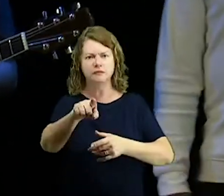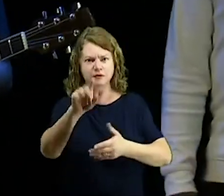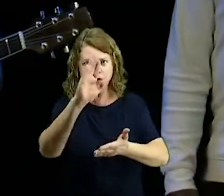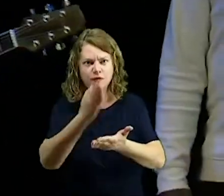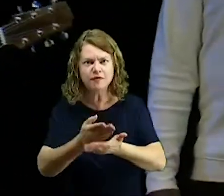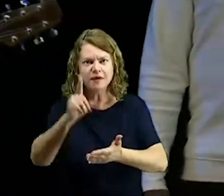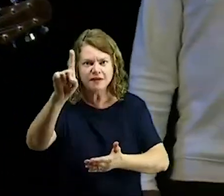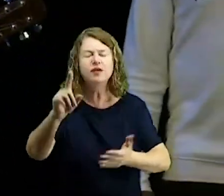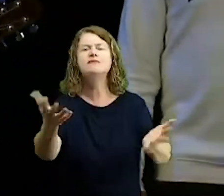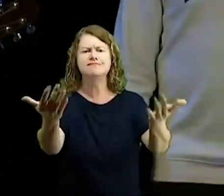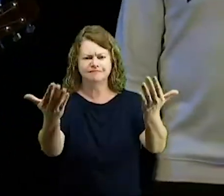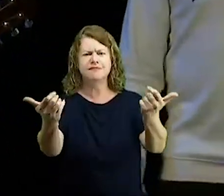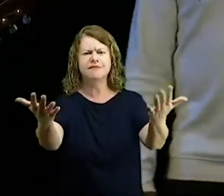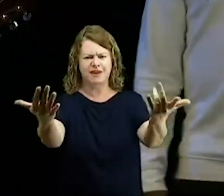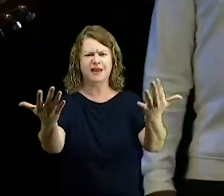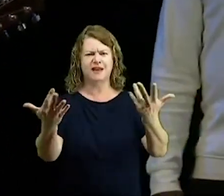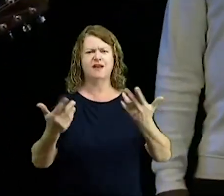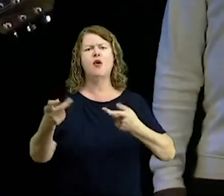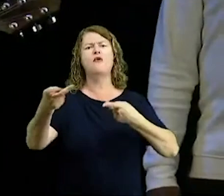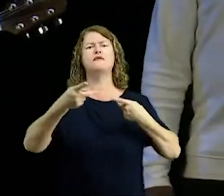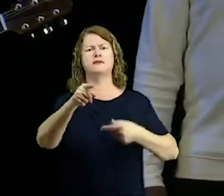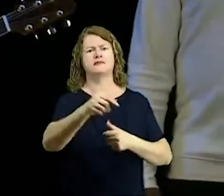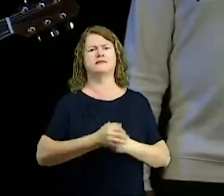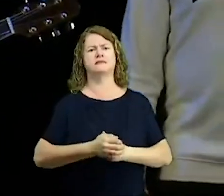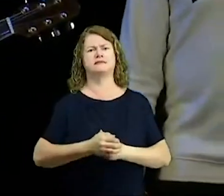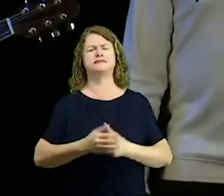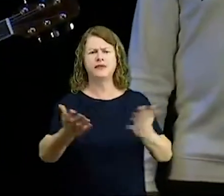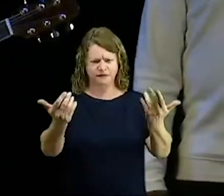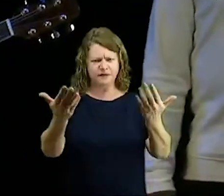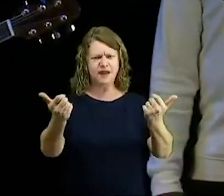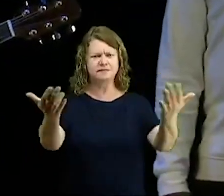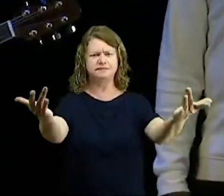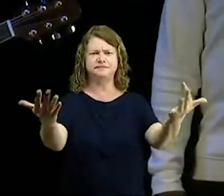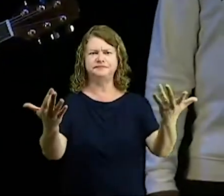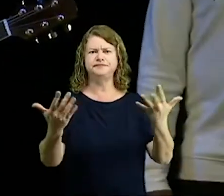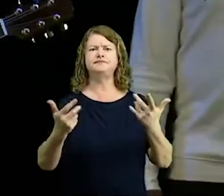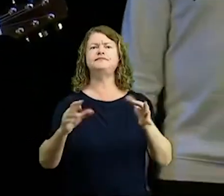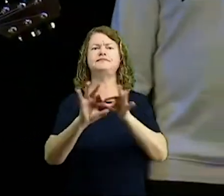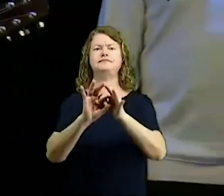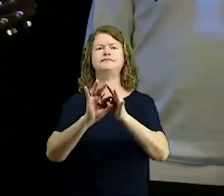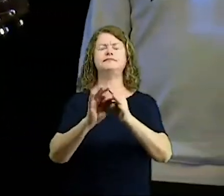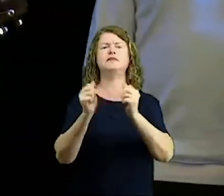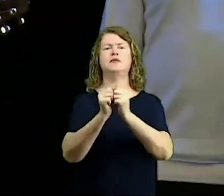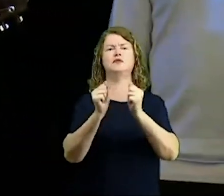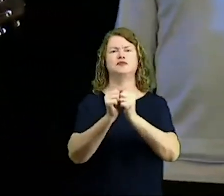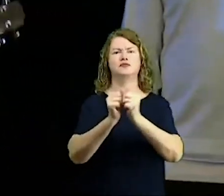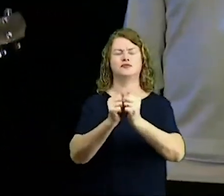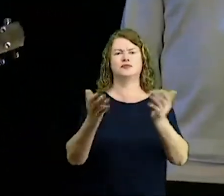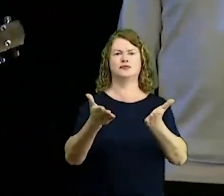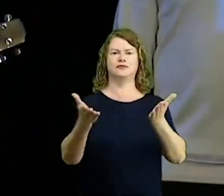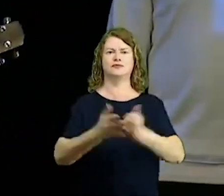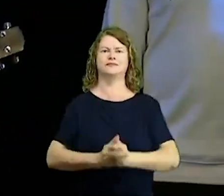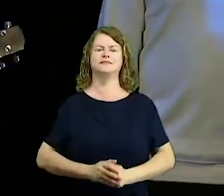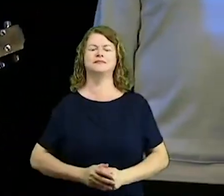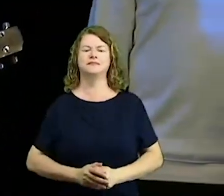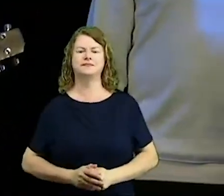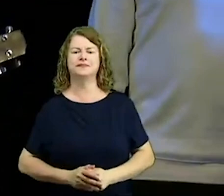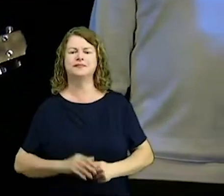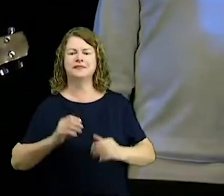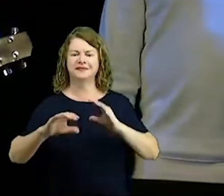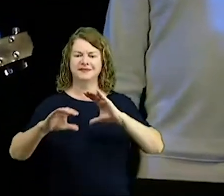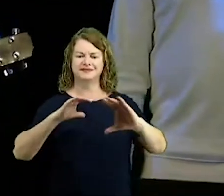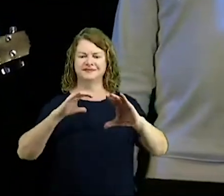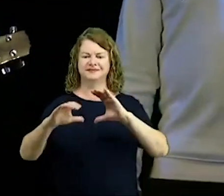Vamos orar juntos hoje? Você pode sair do seu lugar? Vem cá. Vamos orar. Nós temos uma canção para cantar? Então, Stephanie, vamos